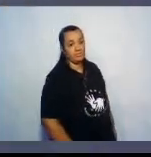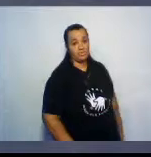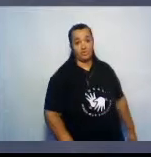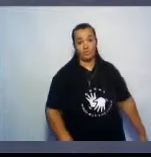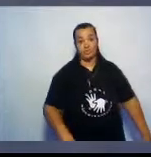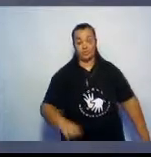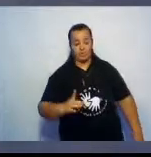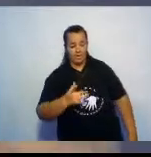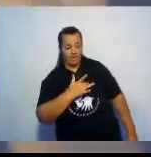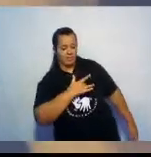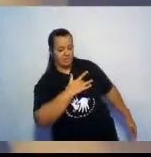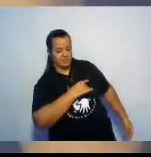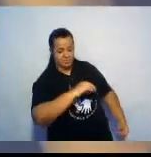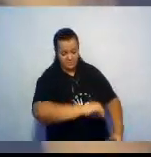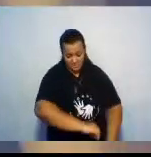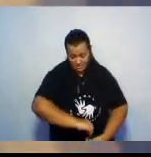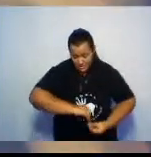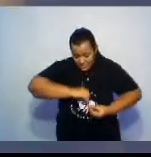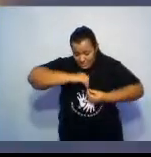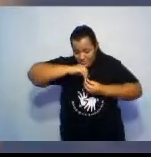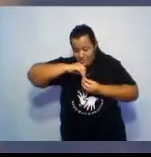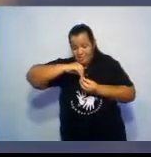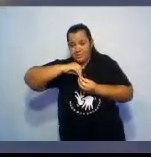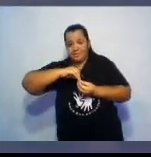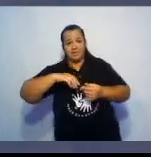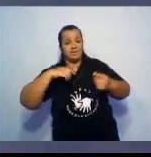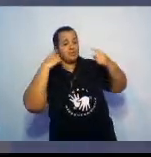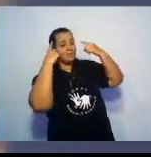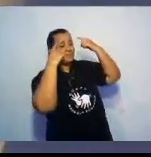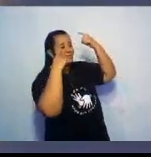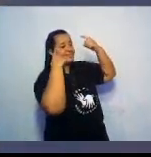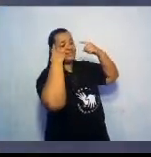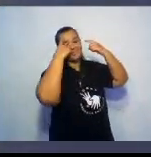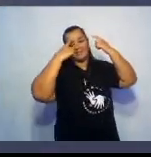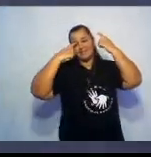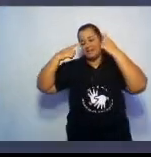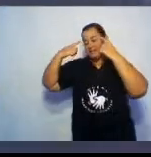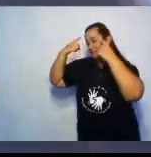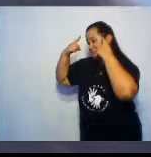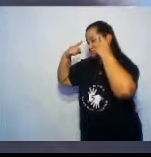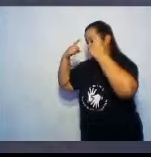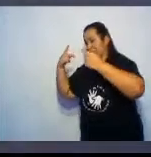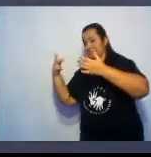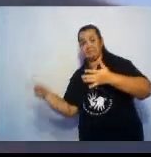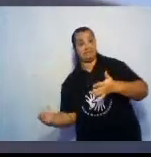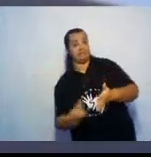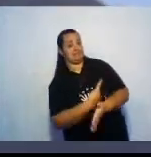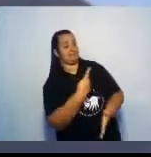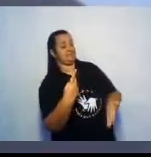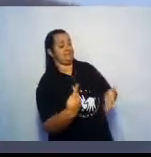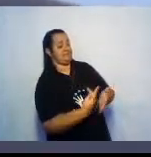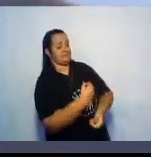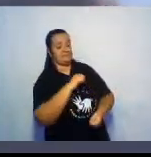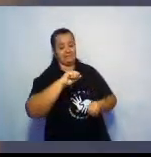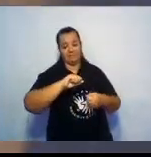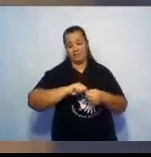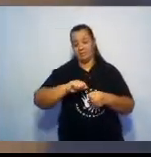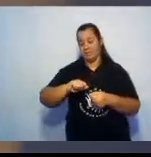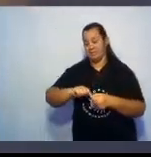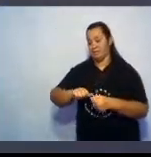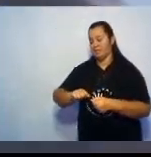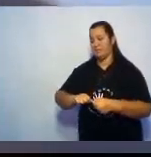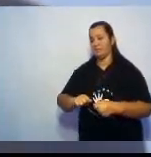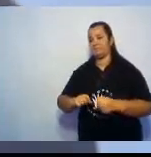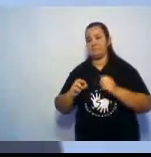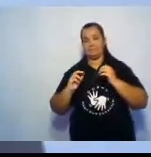sobreviver. Eu sou o teu apaixonado, de alma transparente, um louco alucinado, meio inconsequente, um